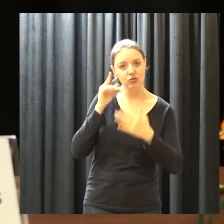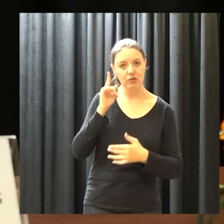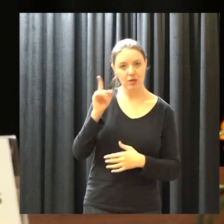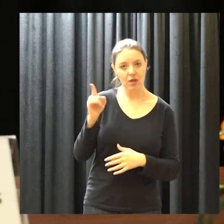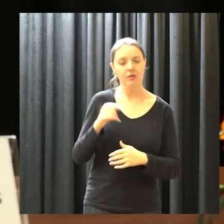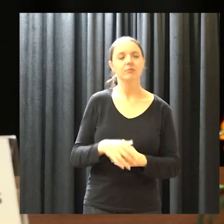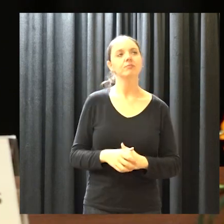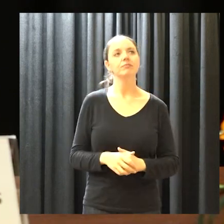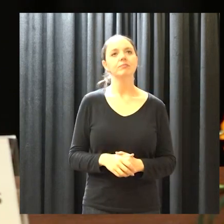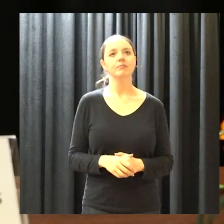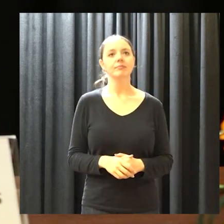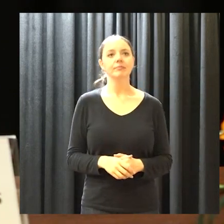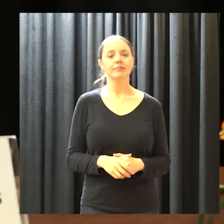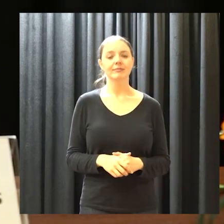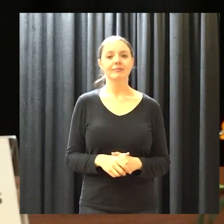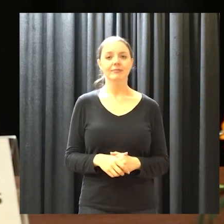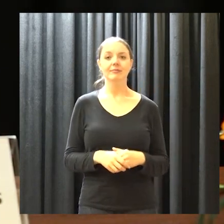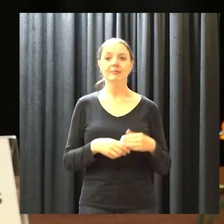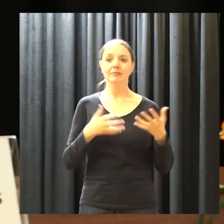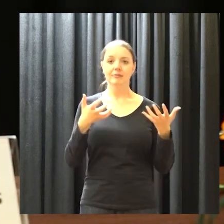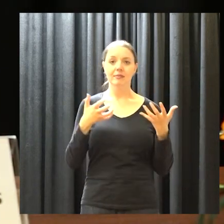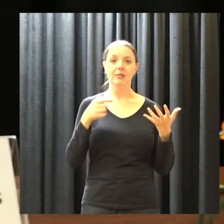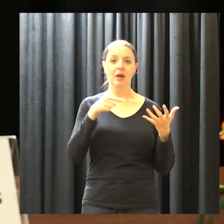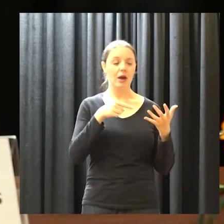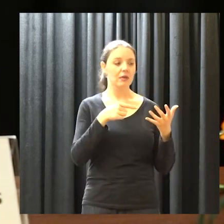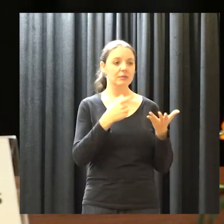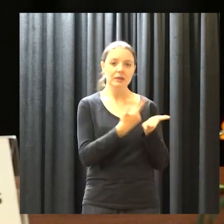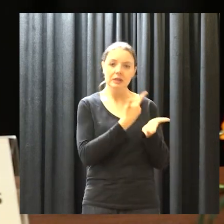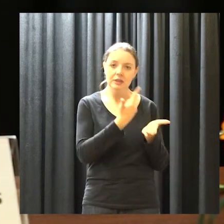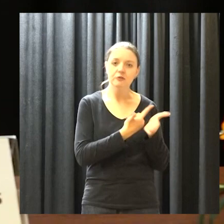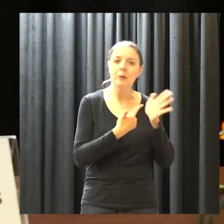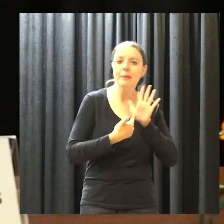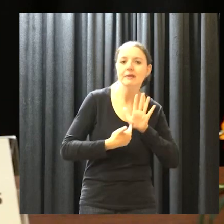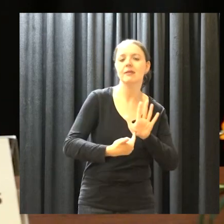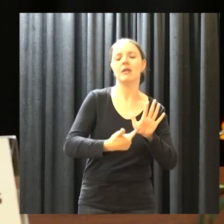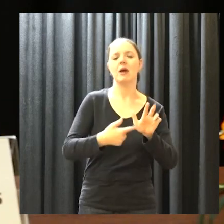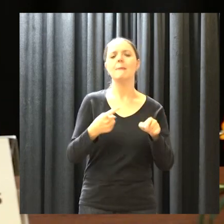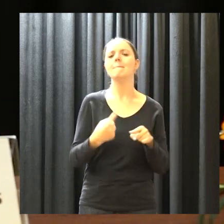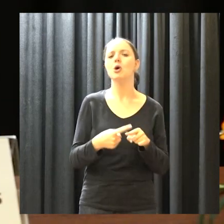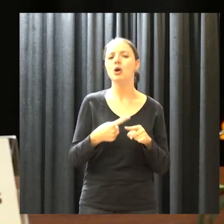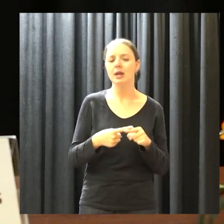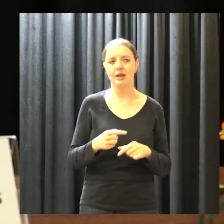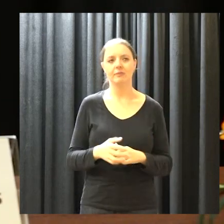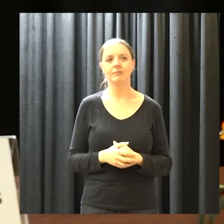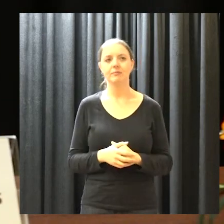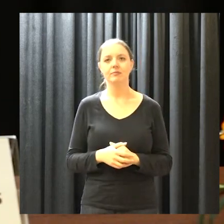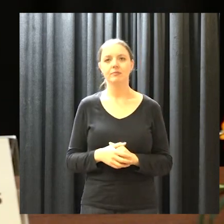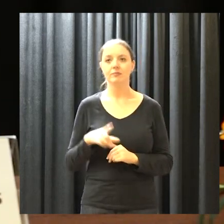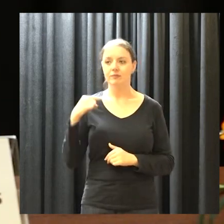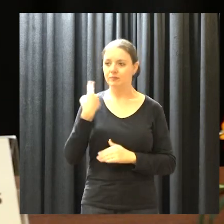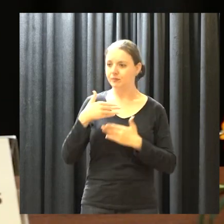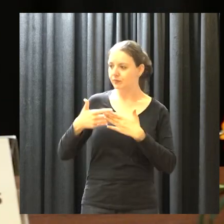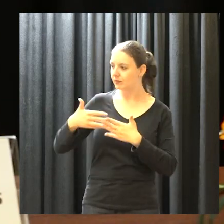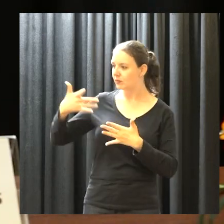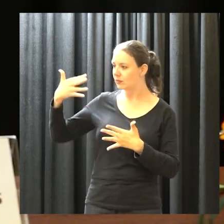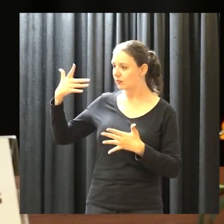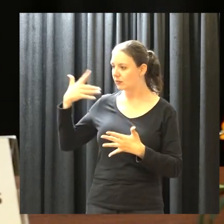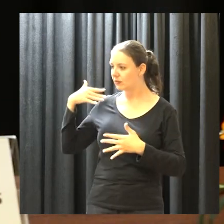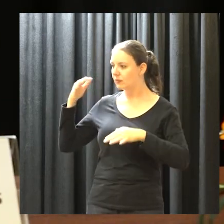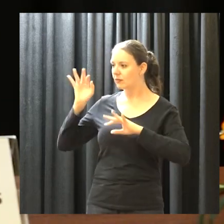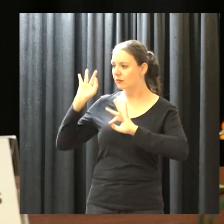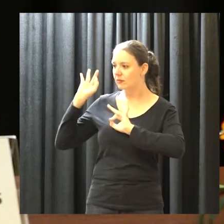E queria apresentar esse e-book porque ele é feito e tecido assim,